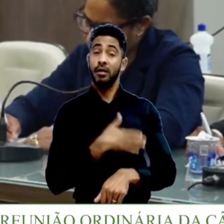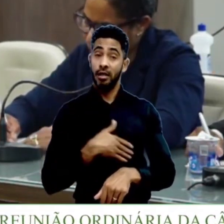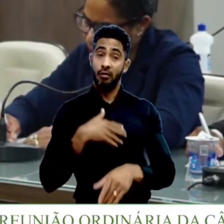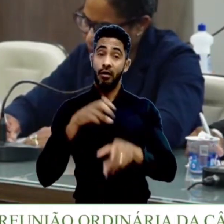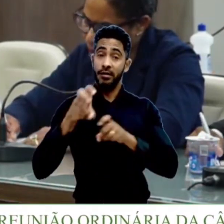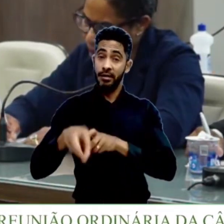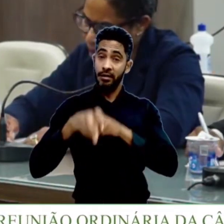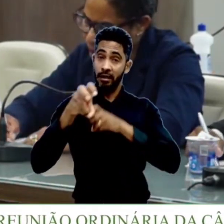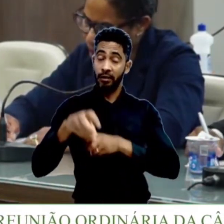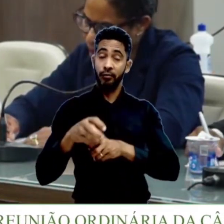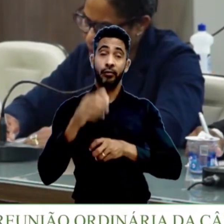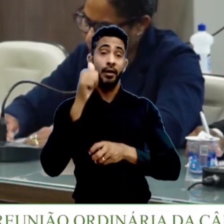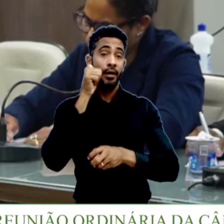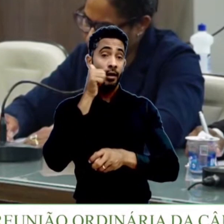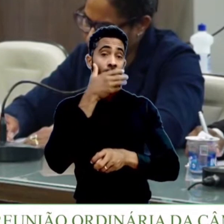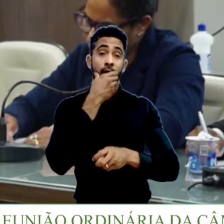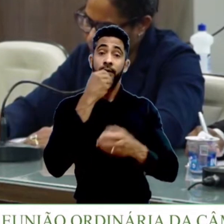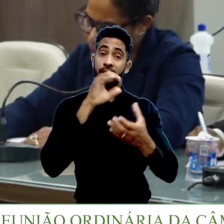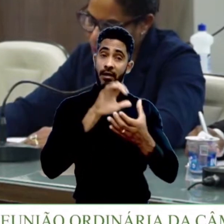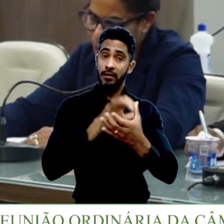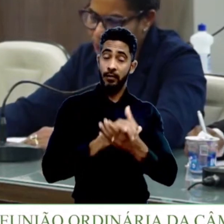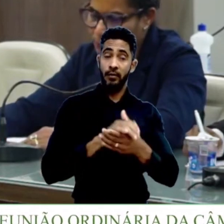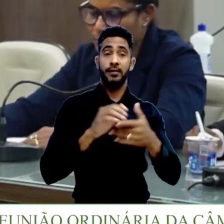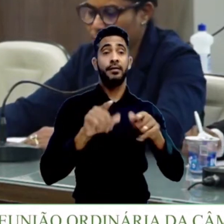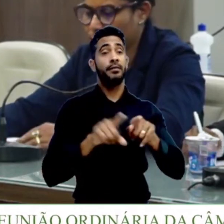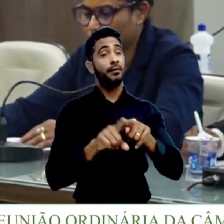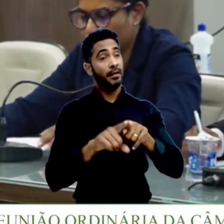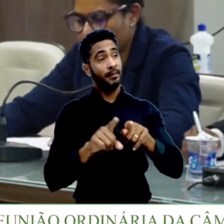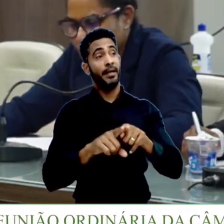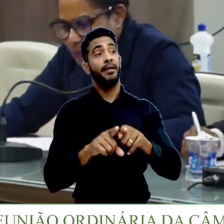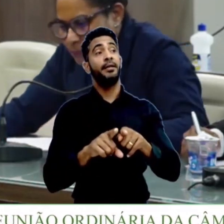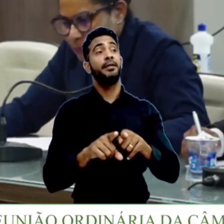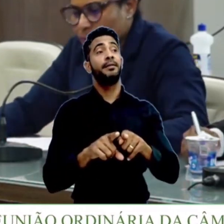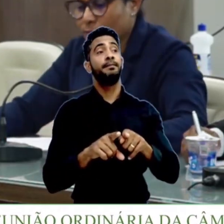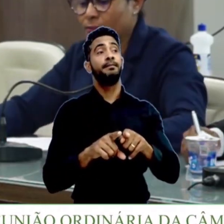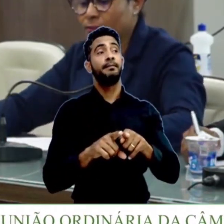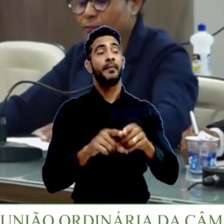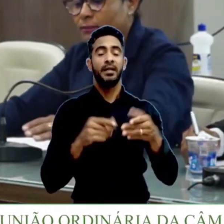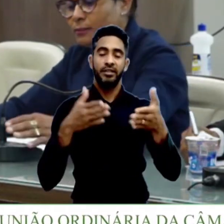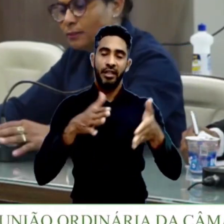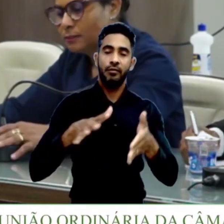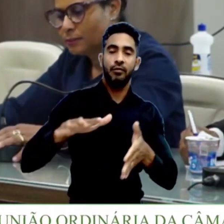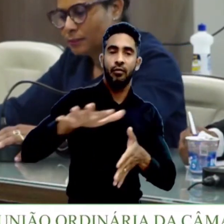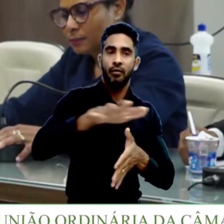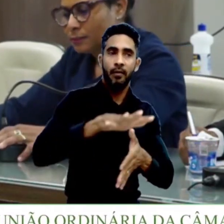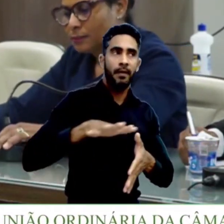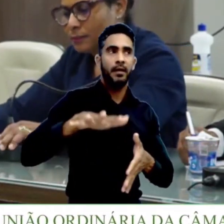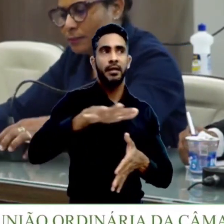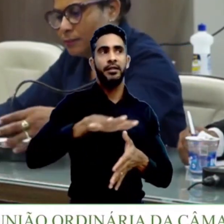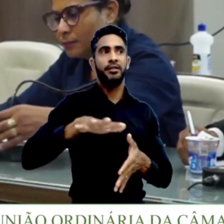e o seu esposo, mais do que merecido, chegou naquela região ali